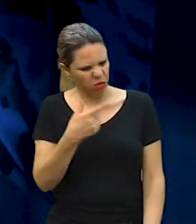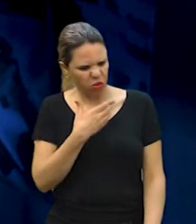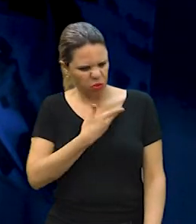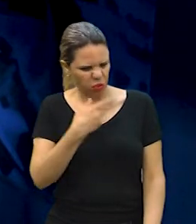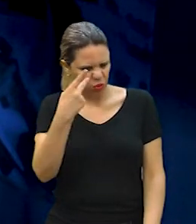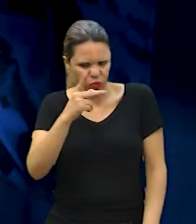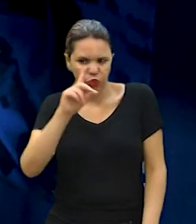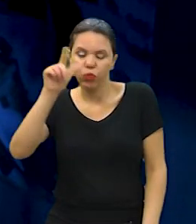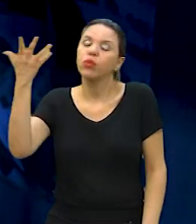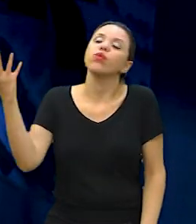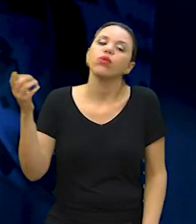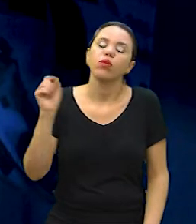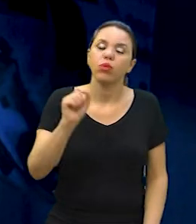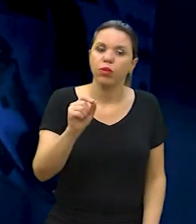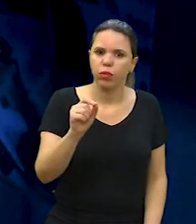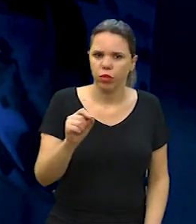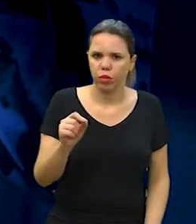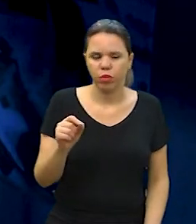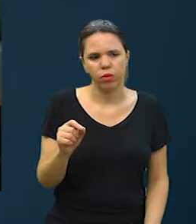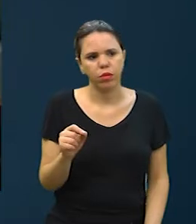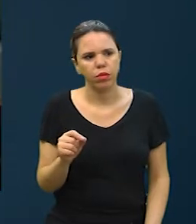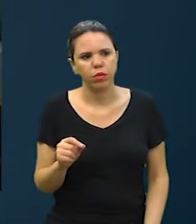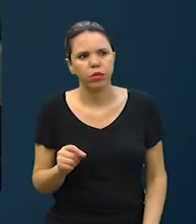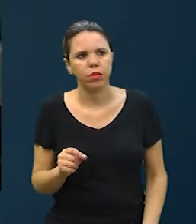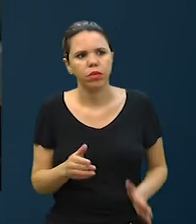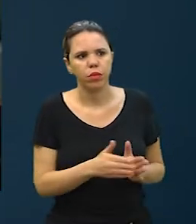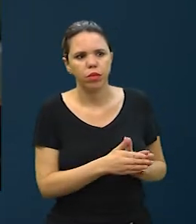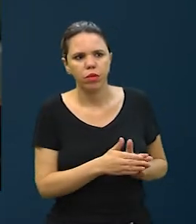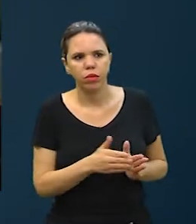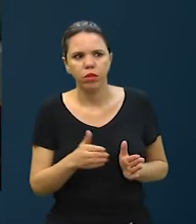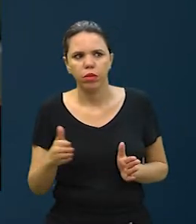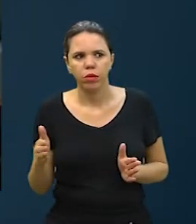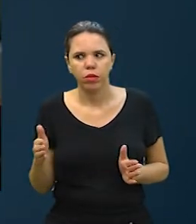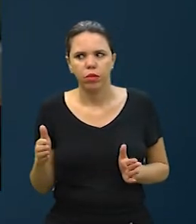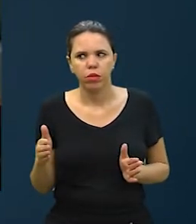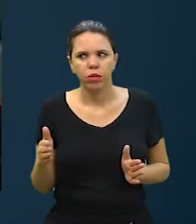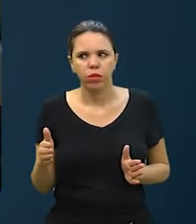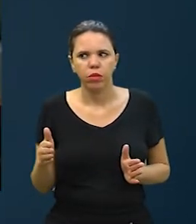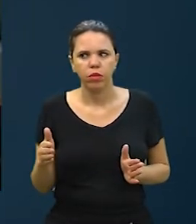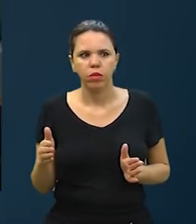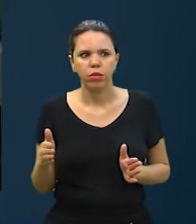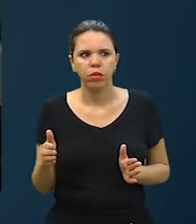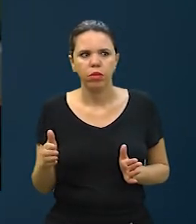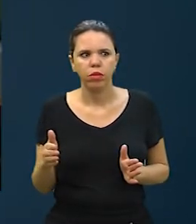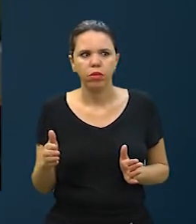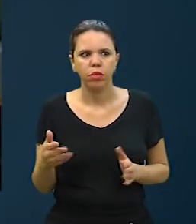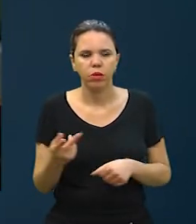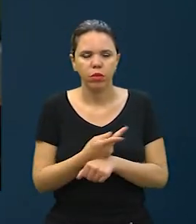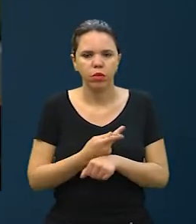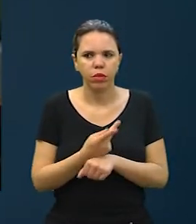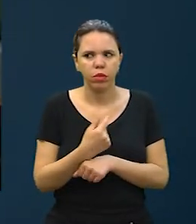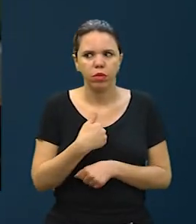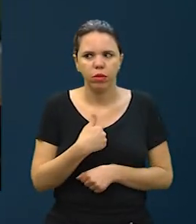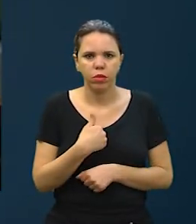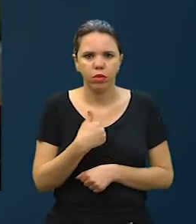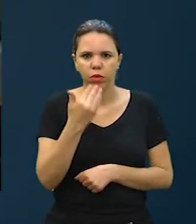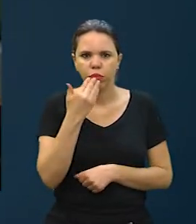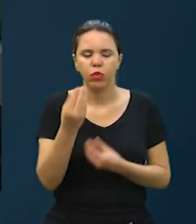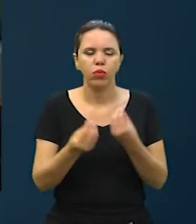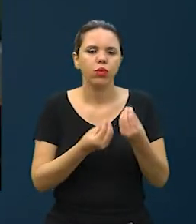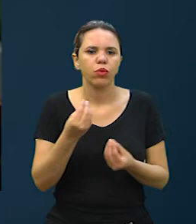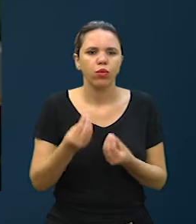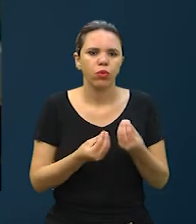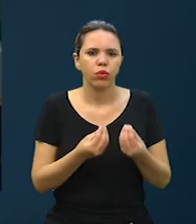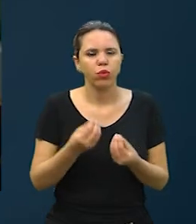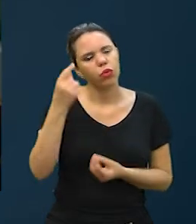de maluco, mas aí aconteceu o quê? Então, passou um período, ele me procurou e